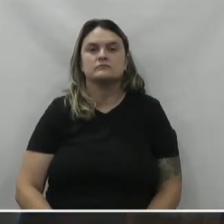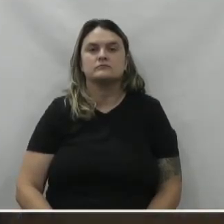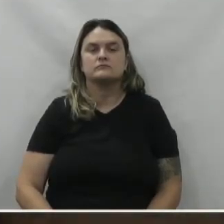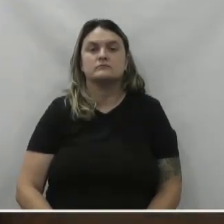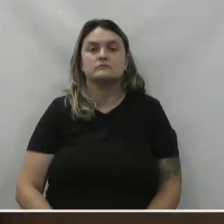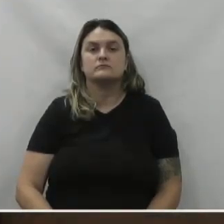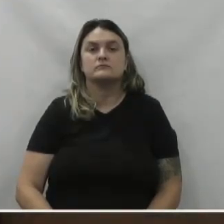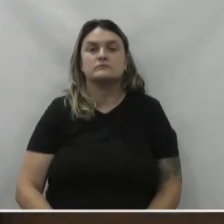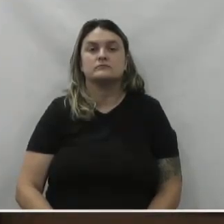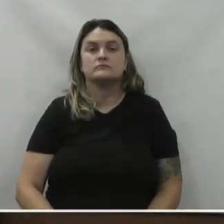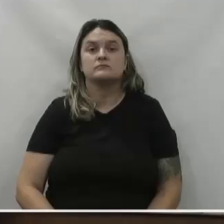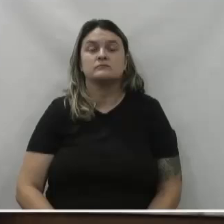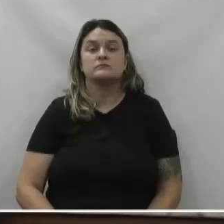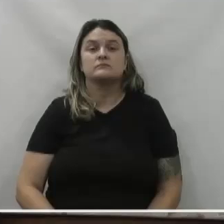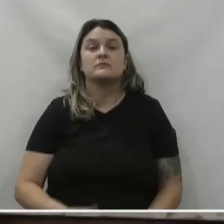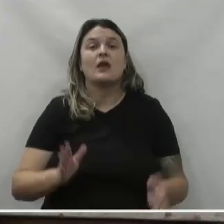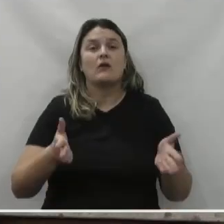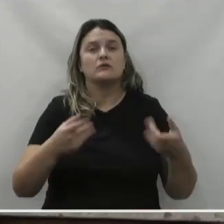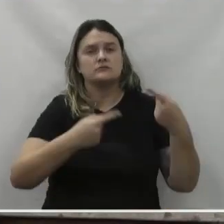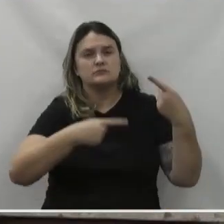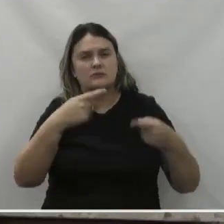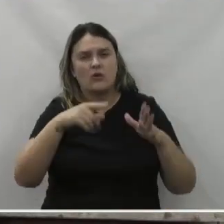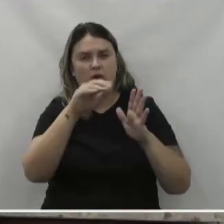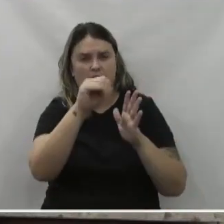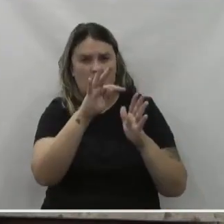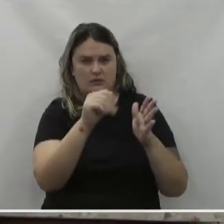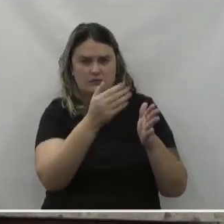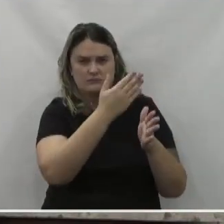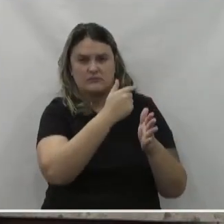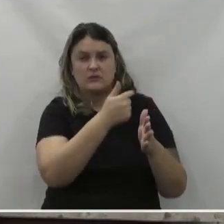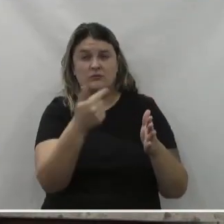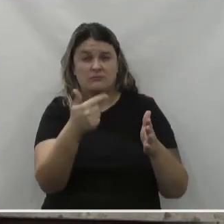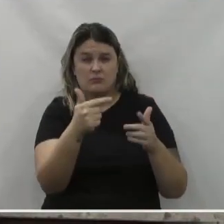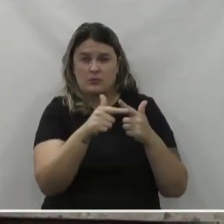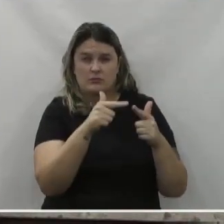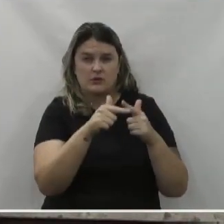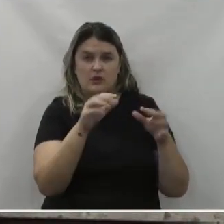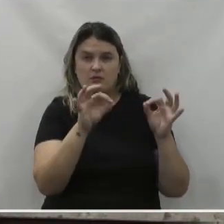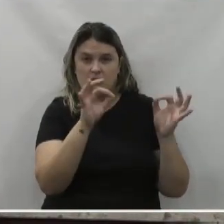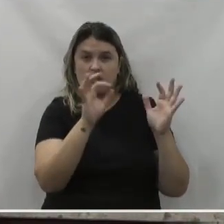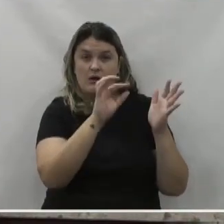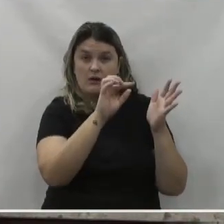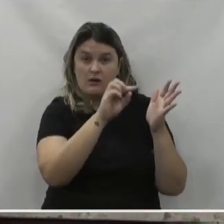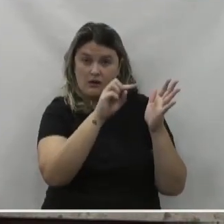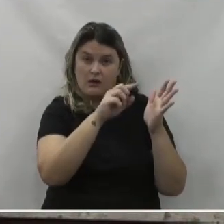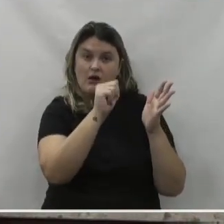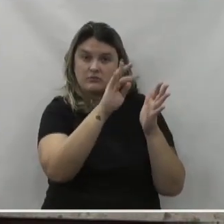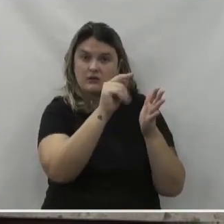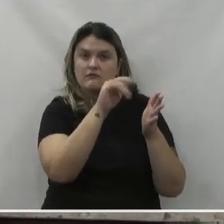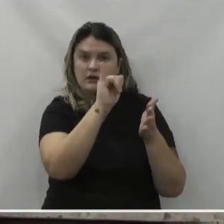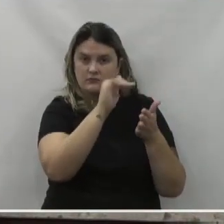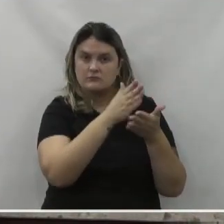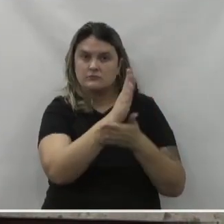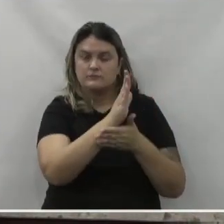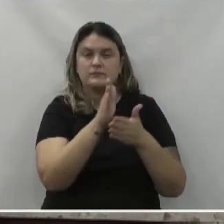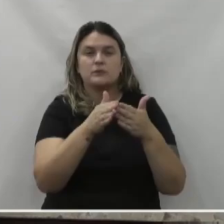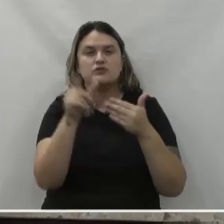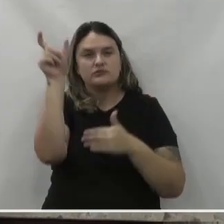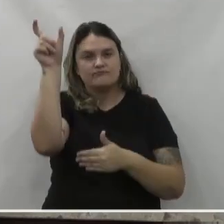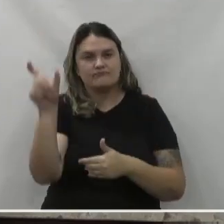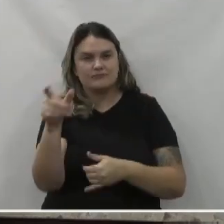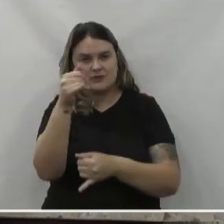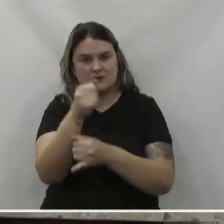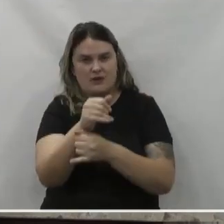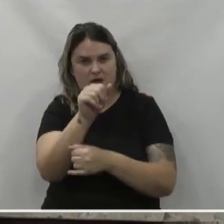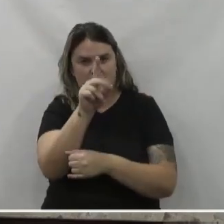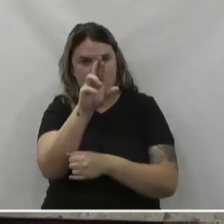Passamos agora à discussão da ata da reunião anterior. Caso não haja retificações ou impugnações, consideraremos a ata aprovada. Solicito ao senhor Adrian que